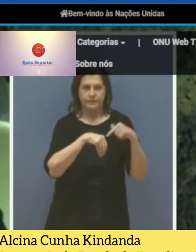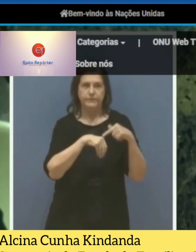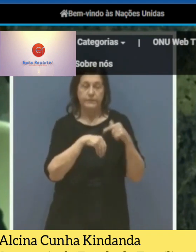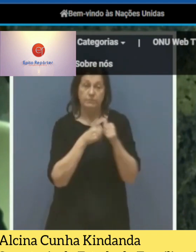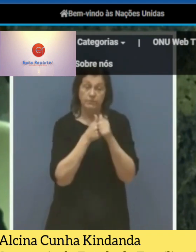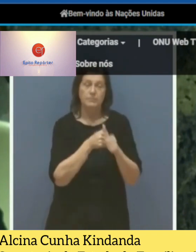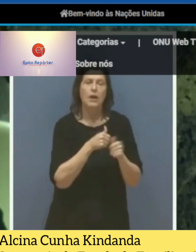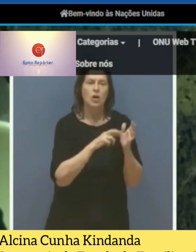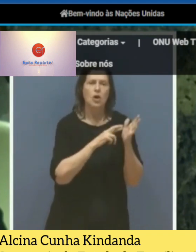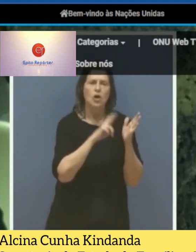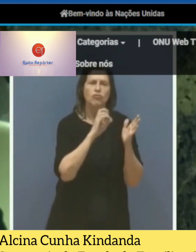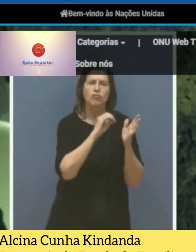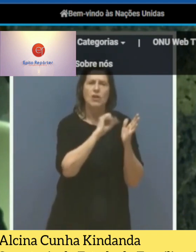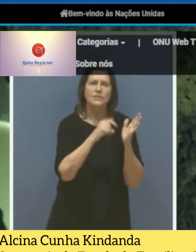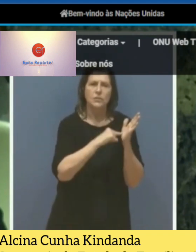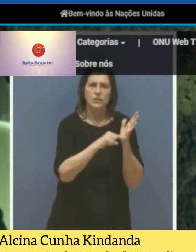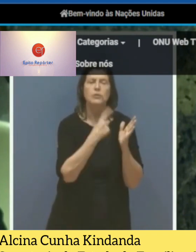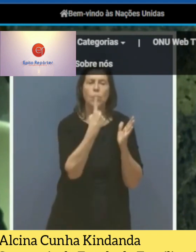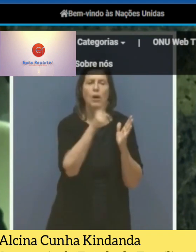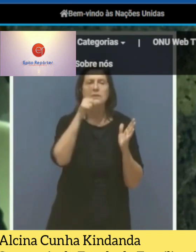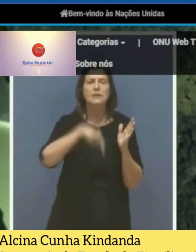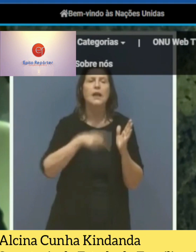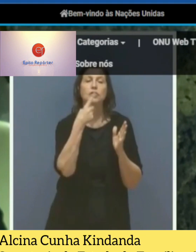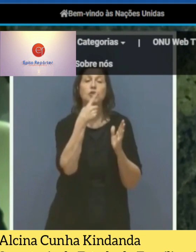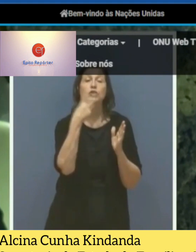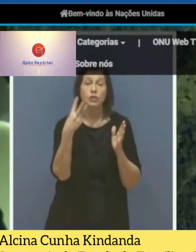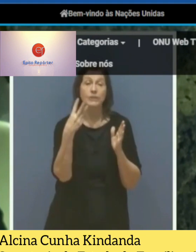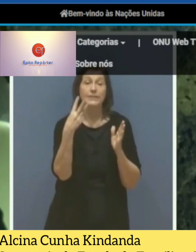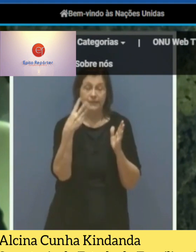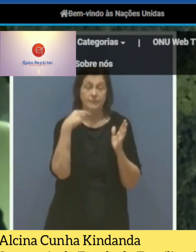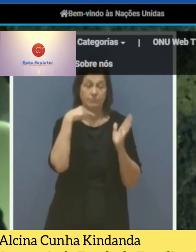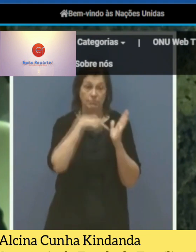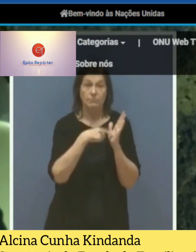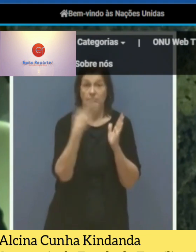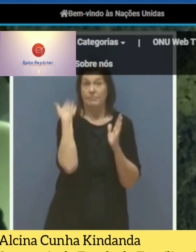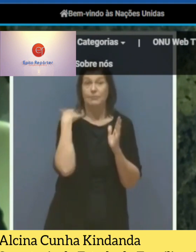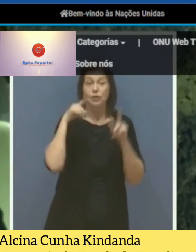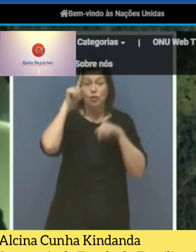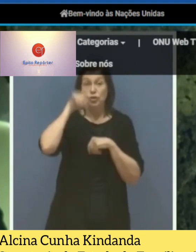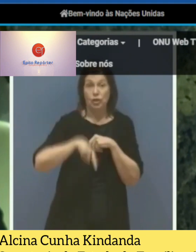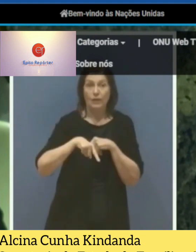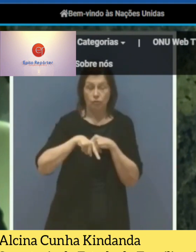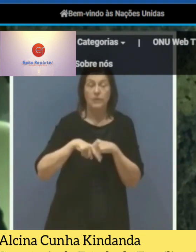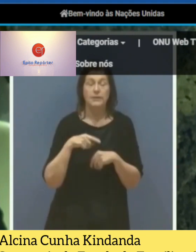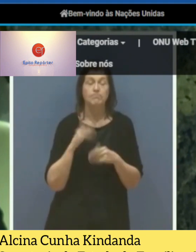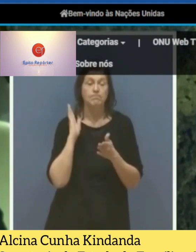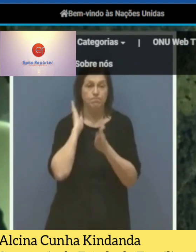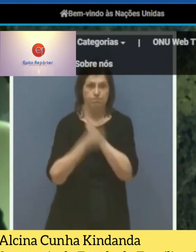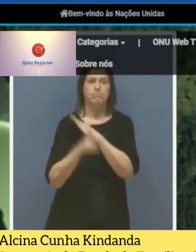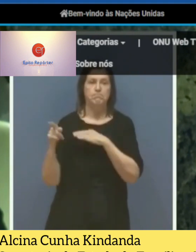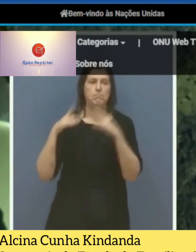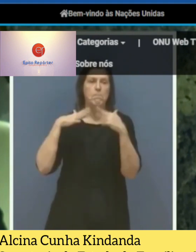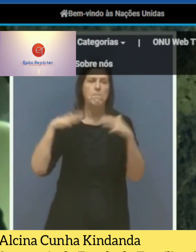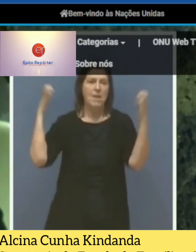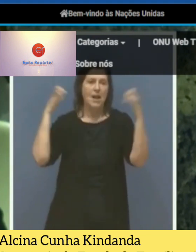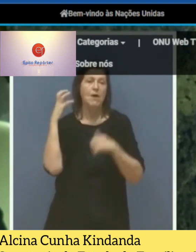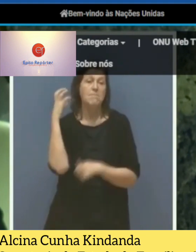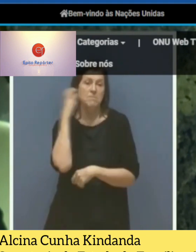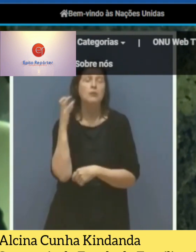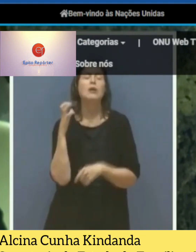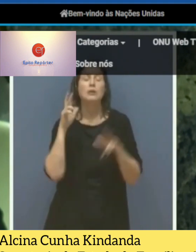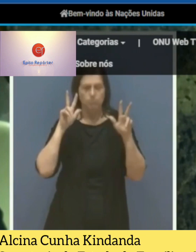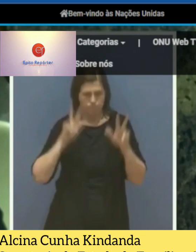assembleia nacional o estado angolano aprovou para a visão a convenção sobre os direitos as pessoas com deficiência tendo